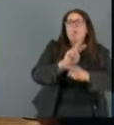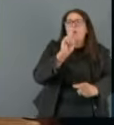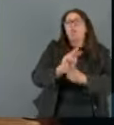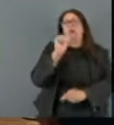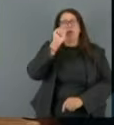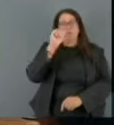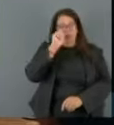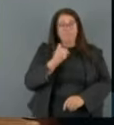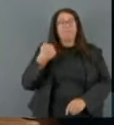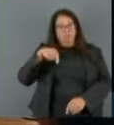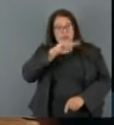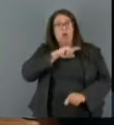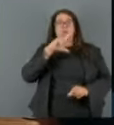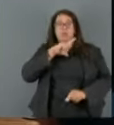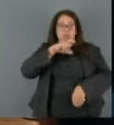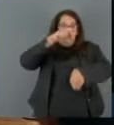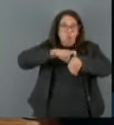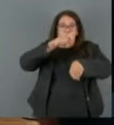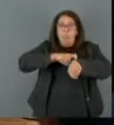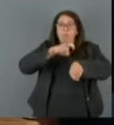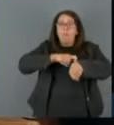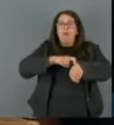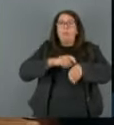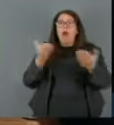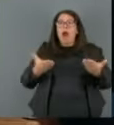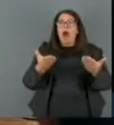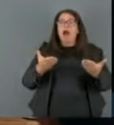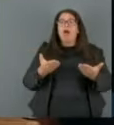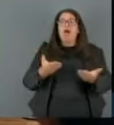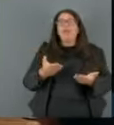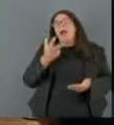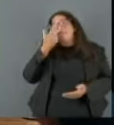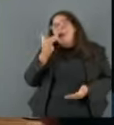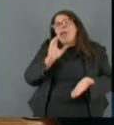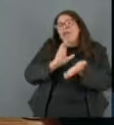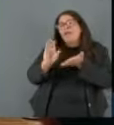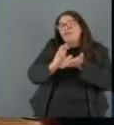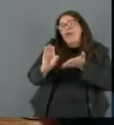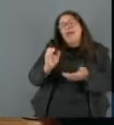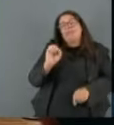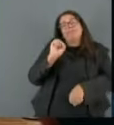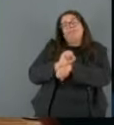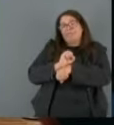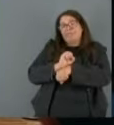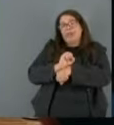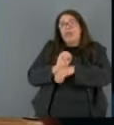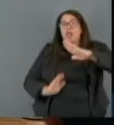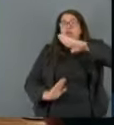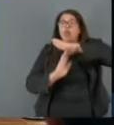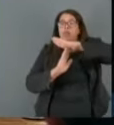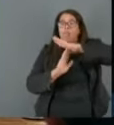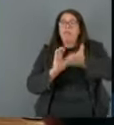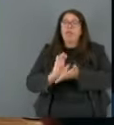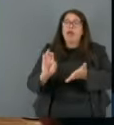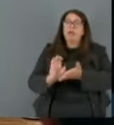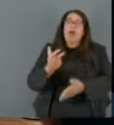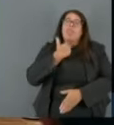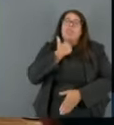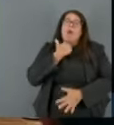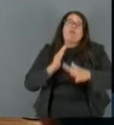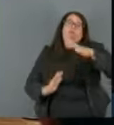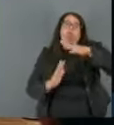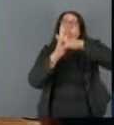verdade, que nós estamos num momento de recesso orçamentário. Nós temos um teto de gastos, não podemos ir além.